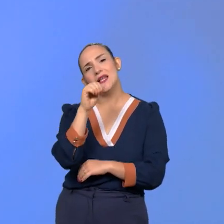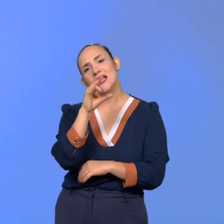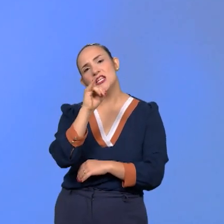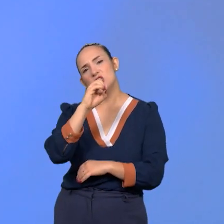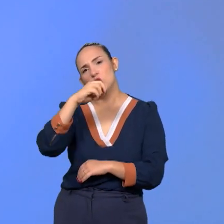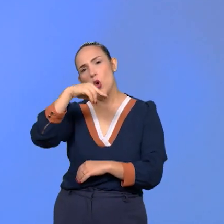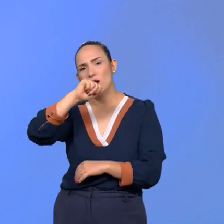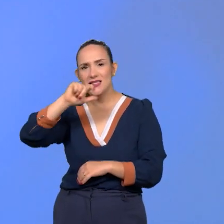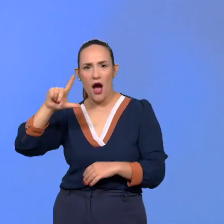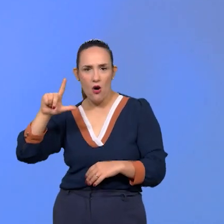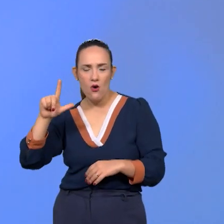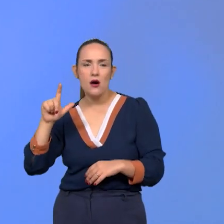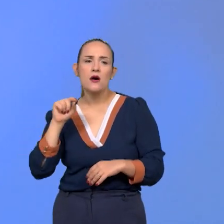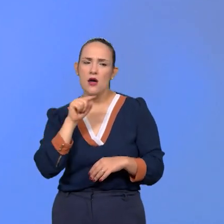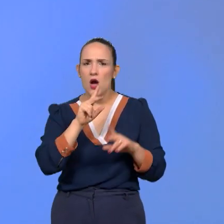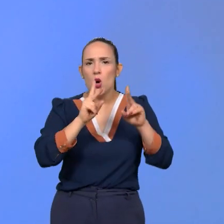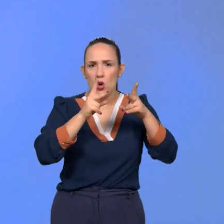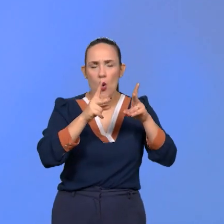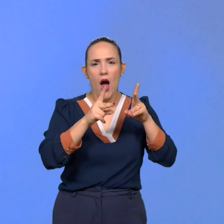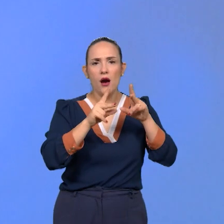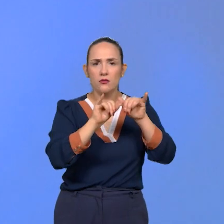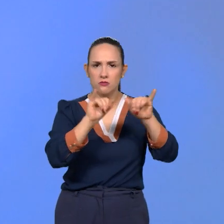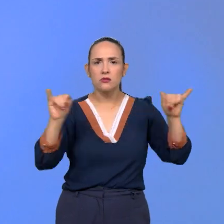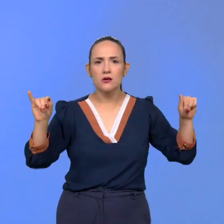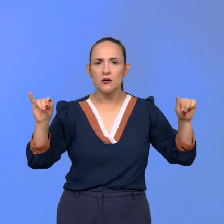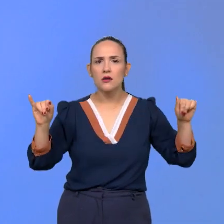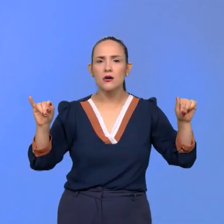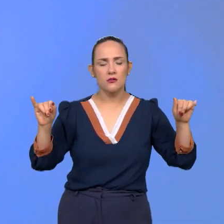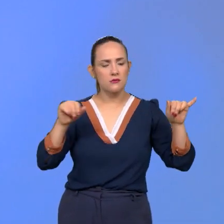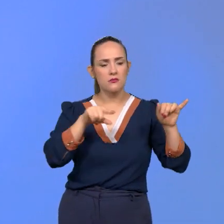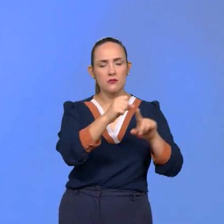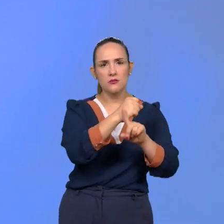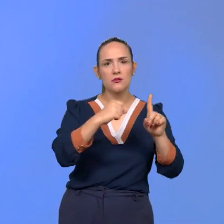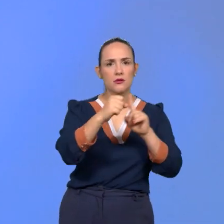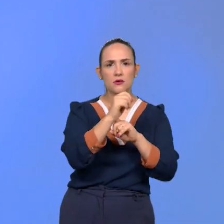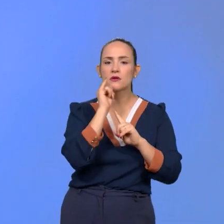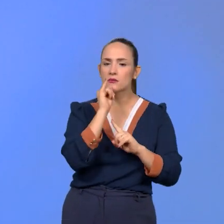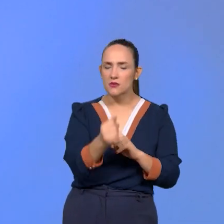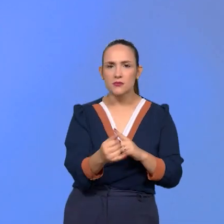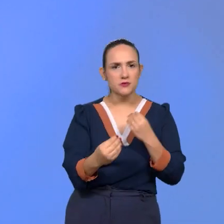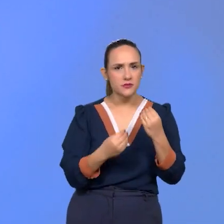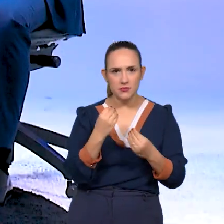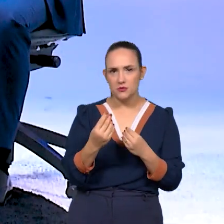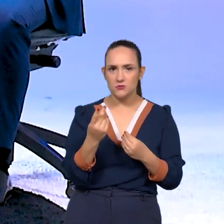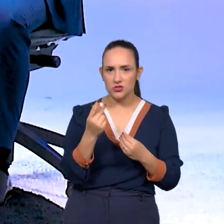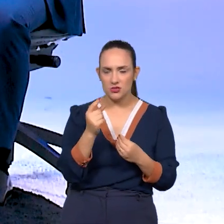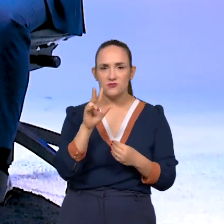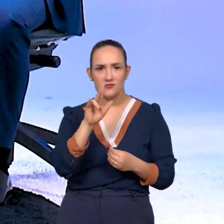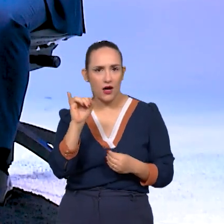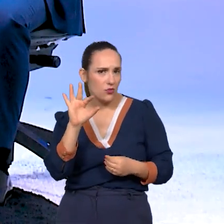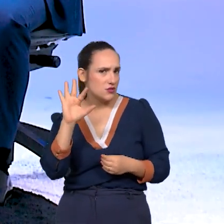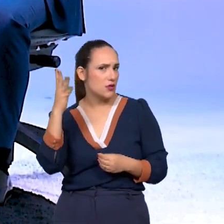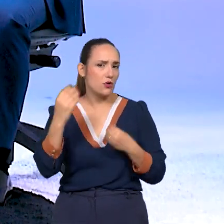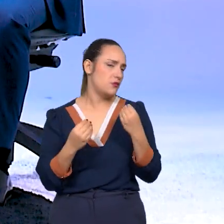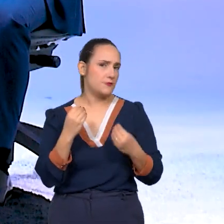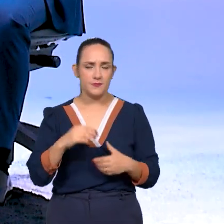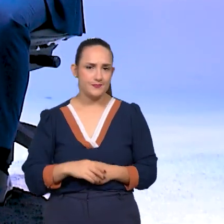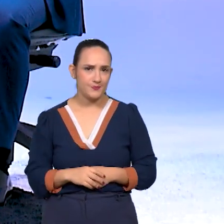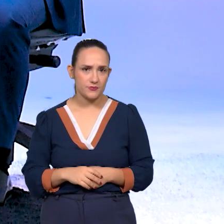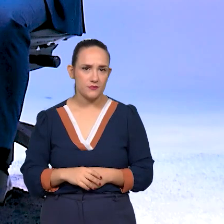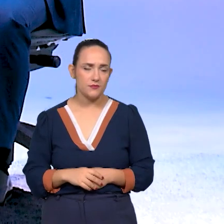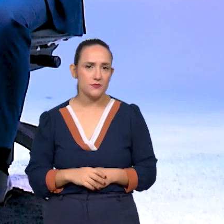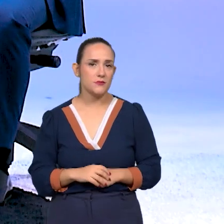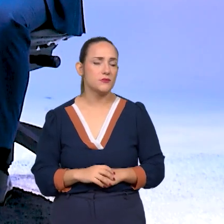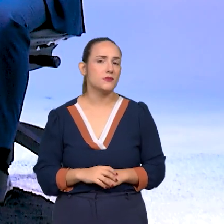manter essa comunicação com a sociedade para instruir Como que essa cobrança vai ser feita Que tipo de programa você consegue